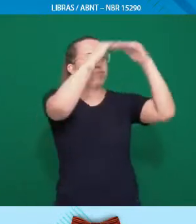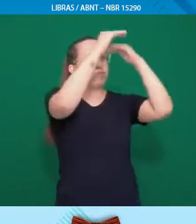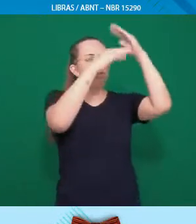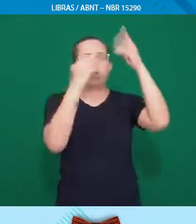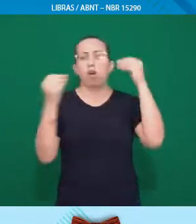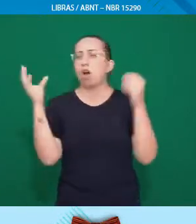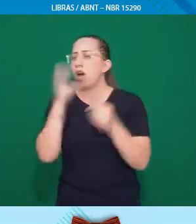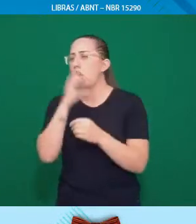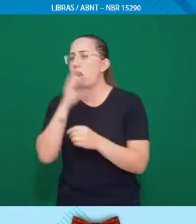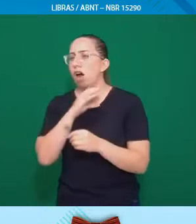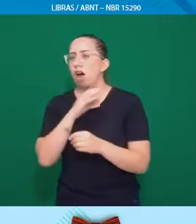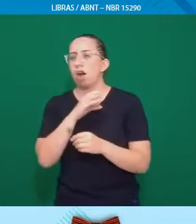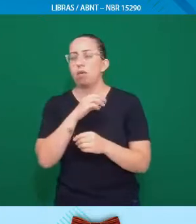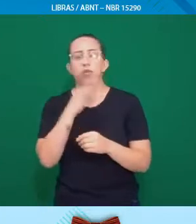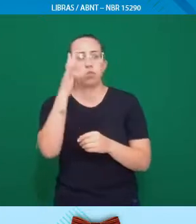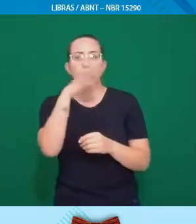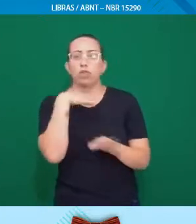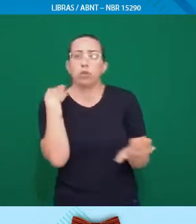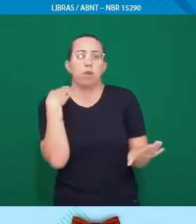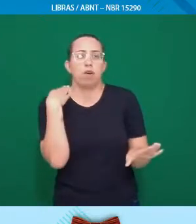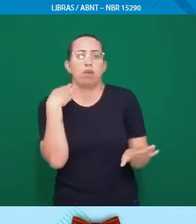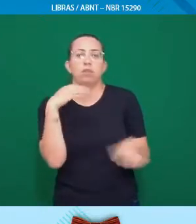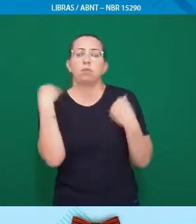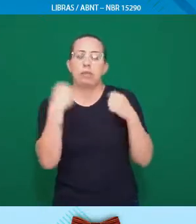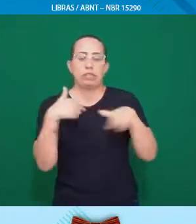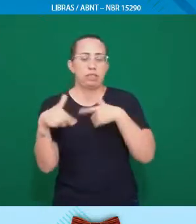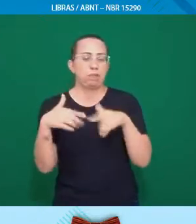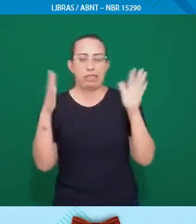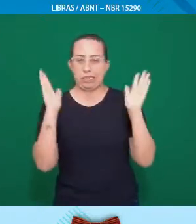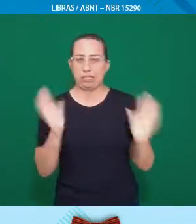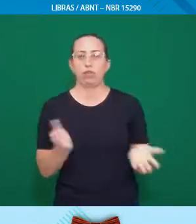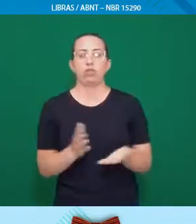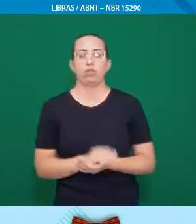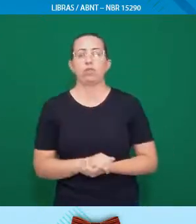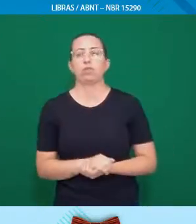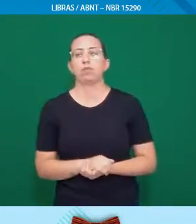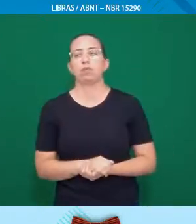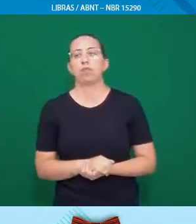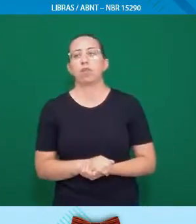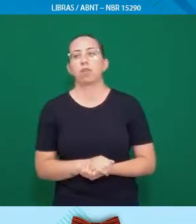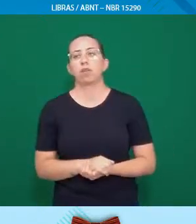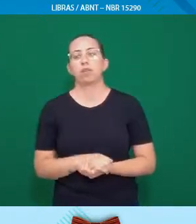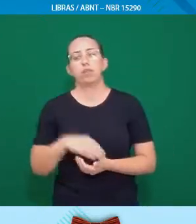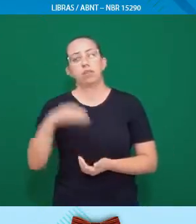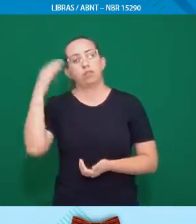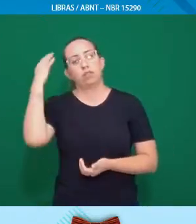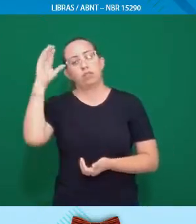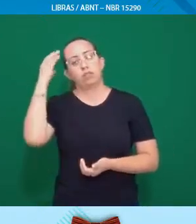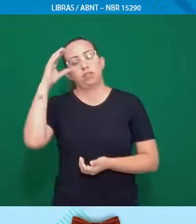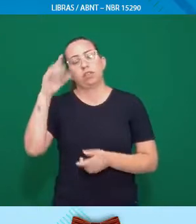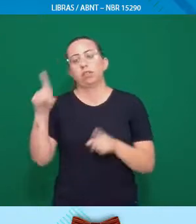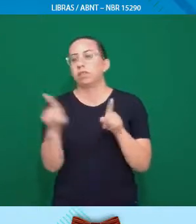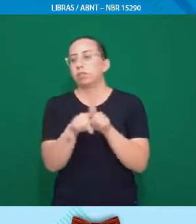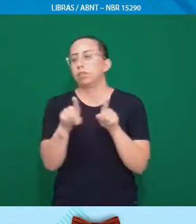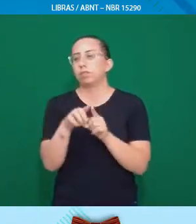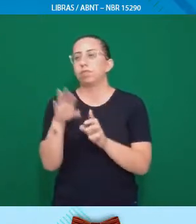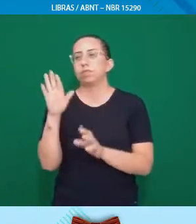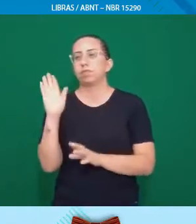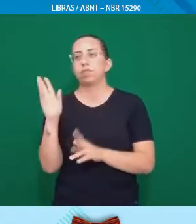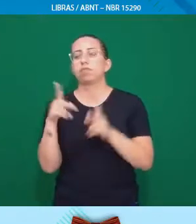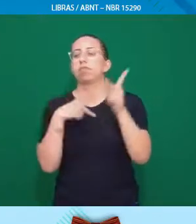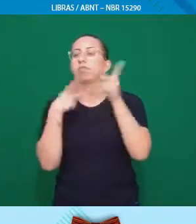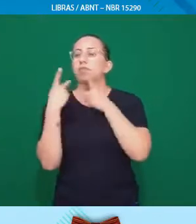se vocês cruzar os braços estamos um abraço sem perfume a ordem Presidente gostaria da mesma